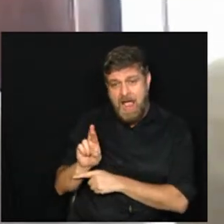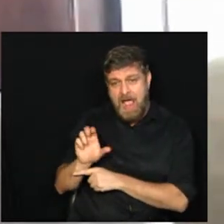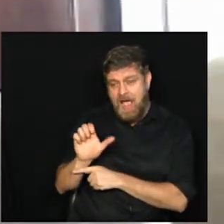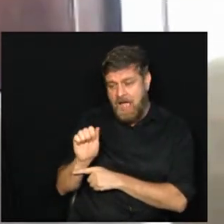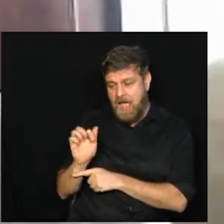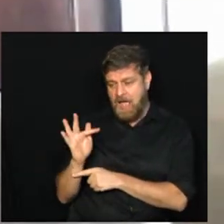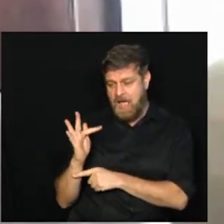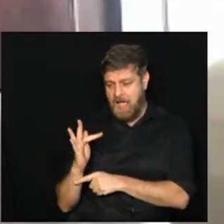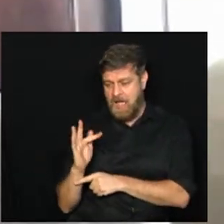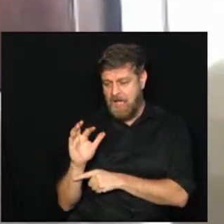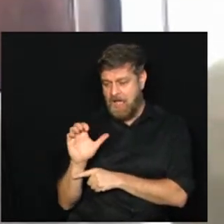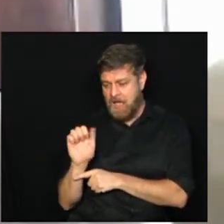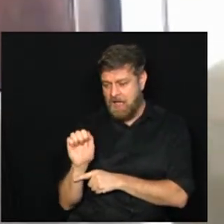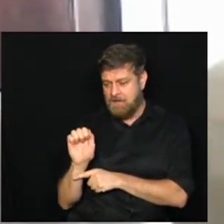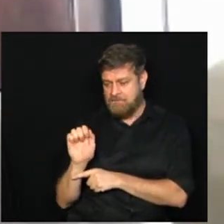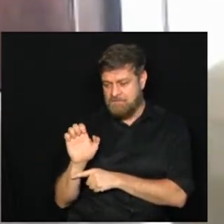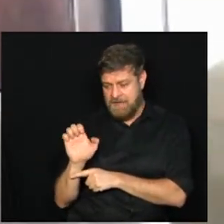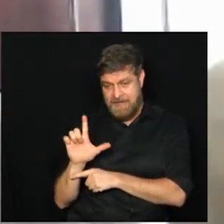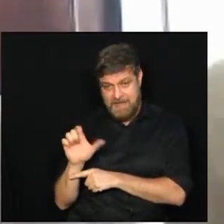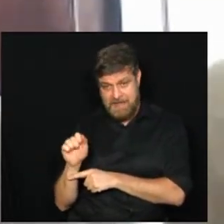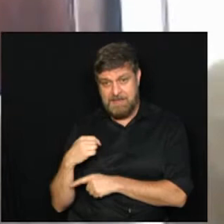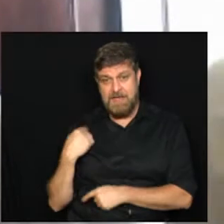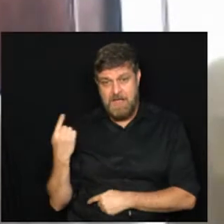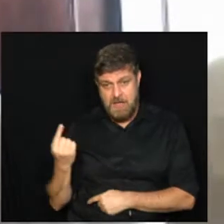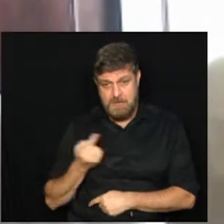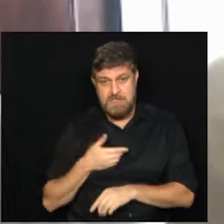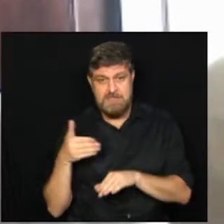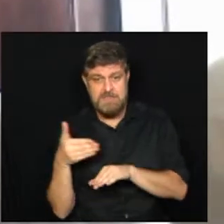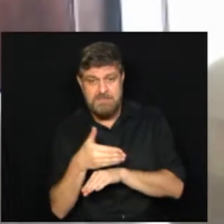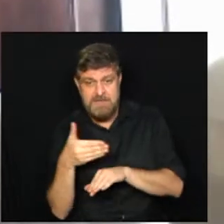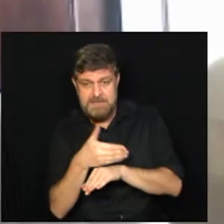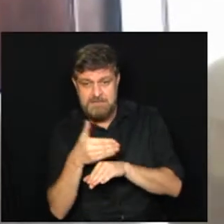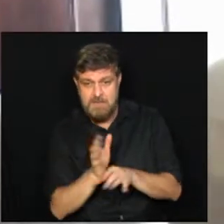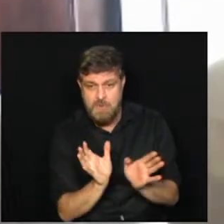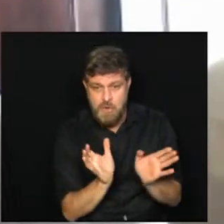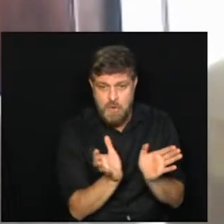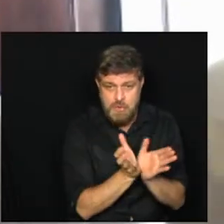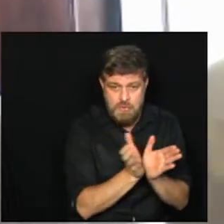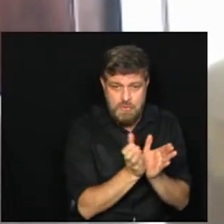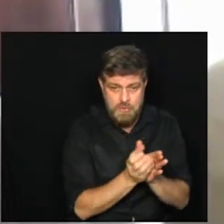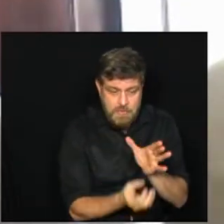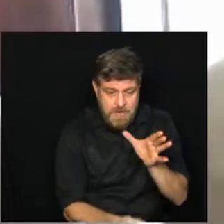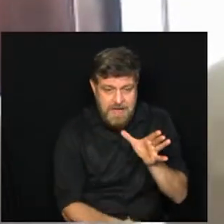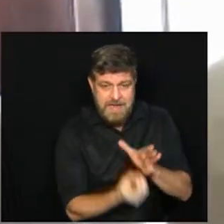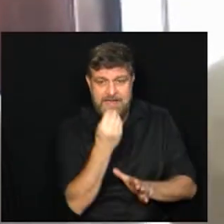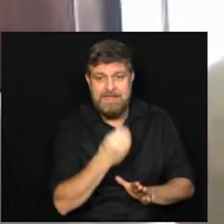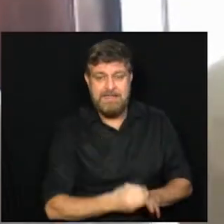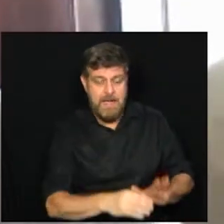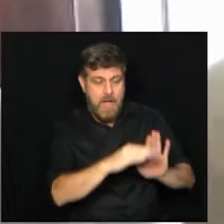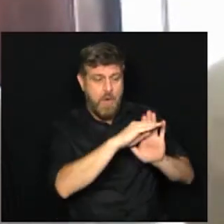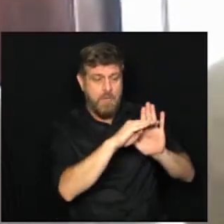verdade, ela é a titular, eu sou suplente dela, no Comitê de Implementação do Plano pela Primeira Infância Campineira.